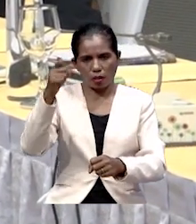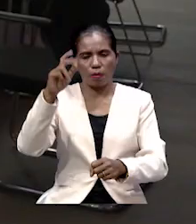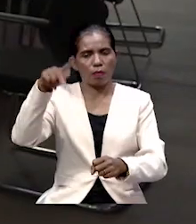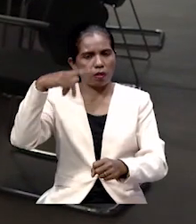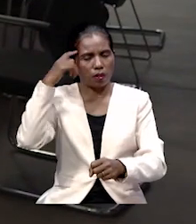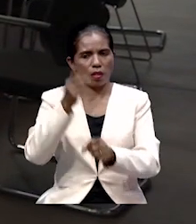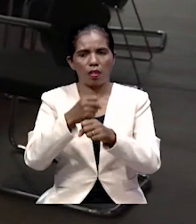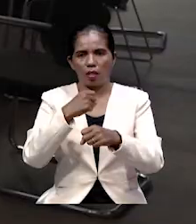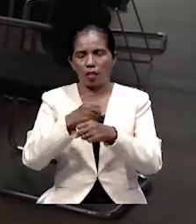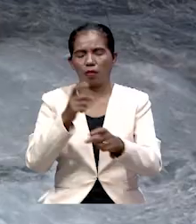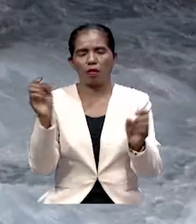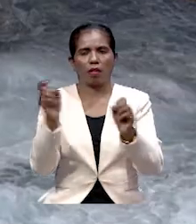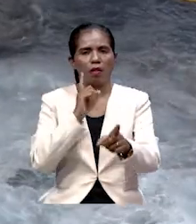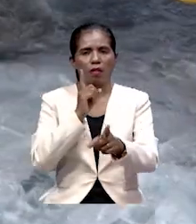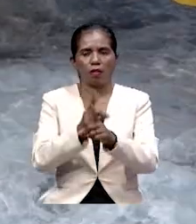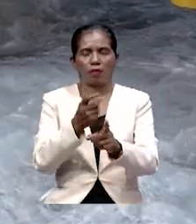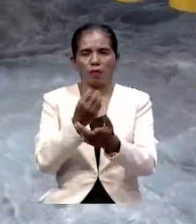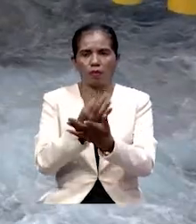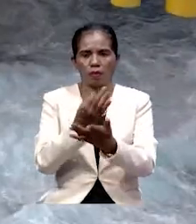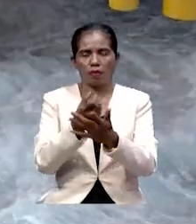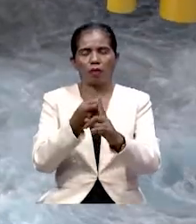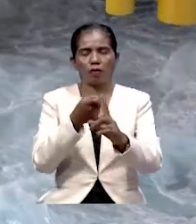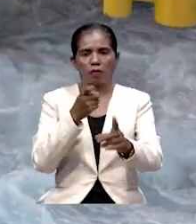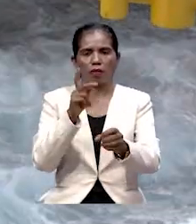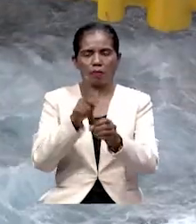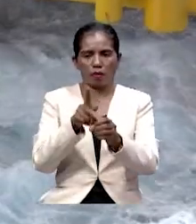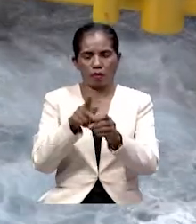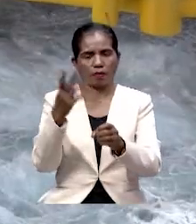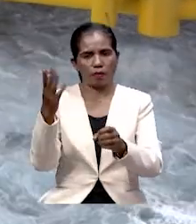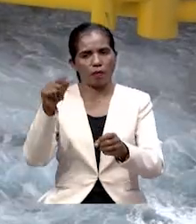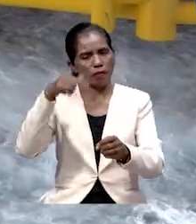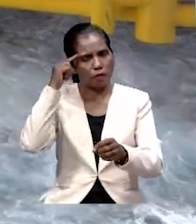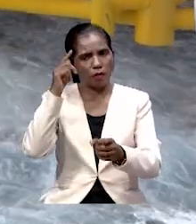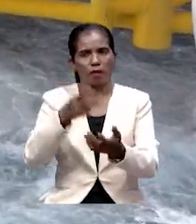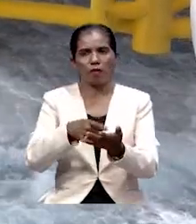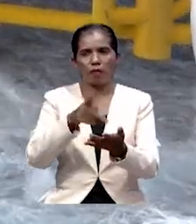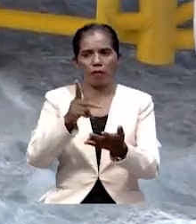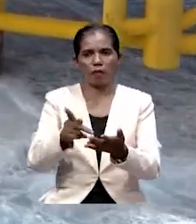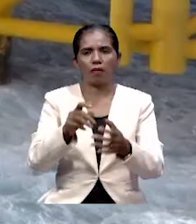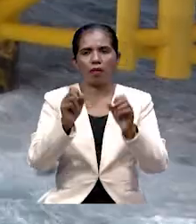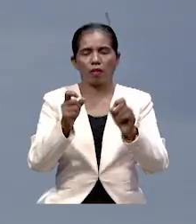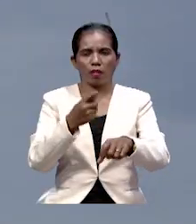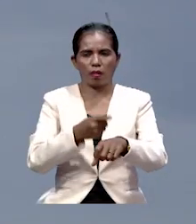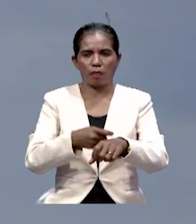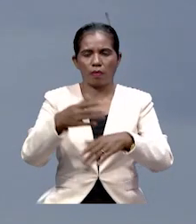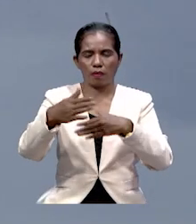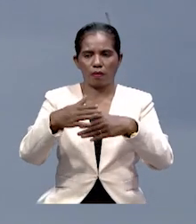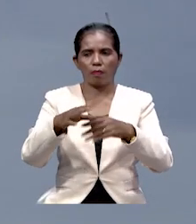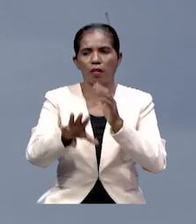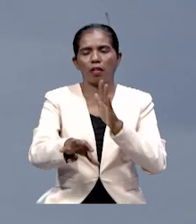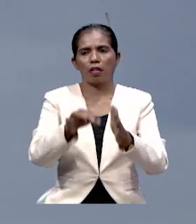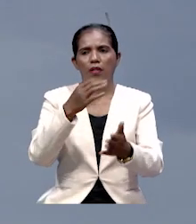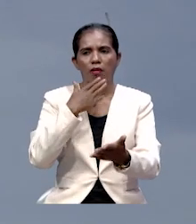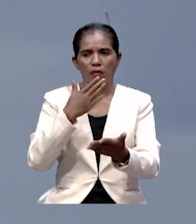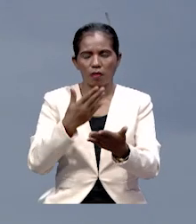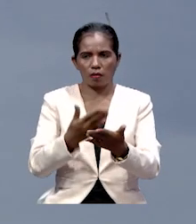gestão da los ba osan husi fundo petrolífero. Nune governo atu seru iha gestão, atu iha tempo barak ne, bele hetan